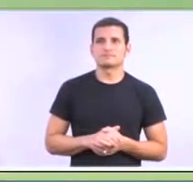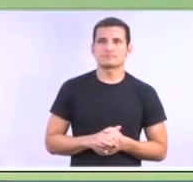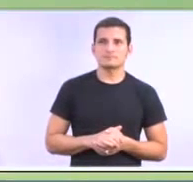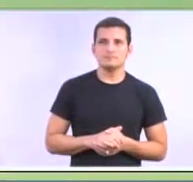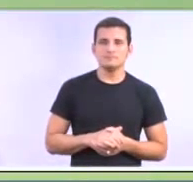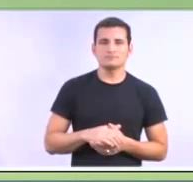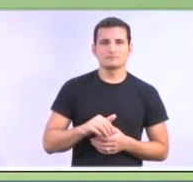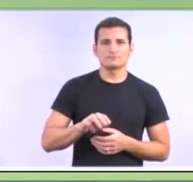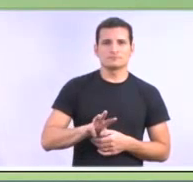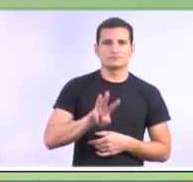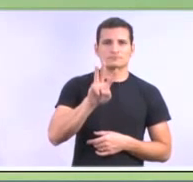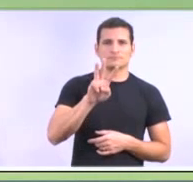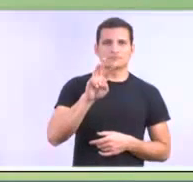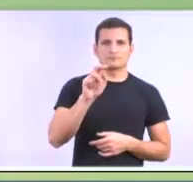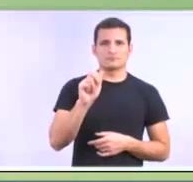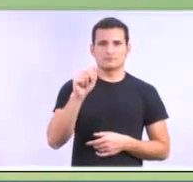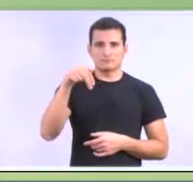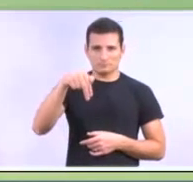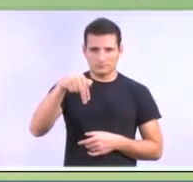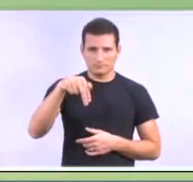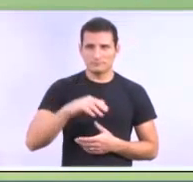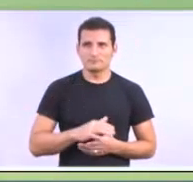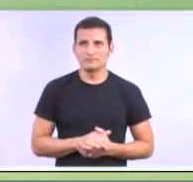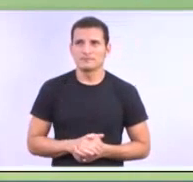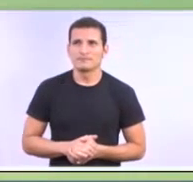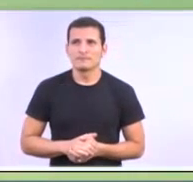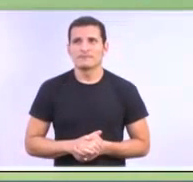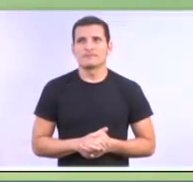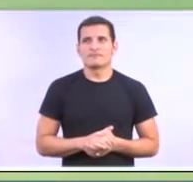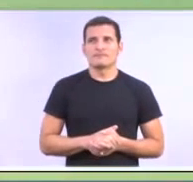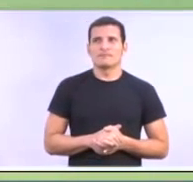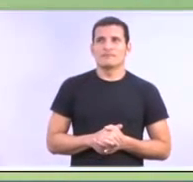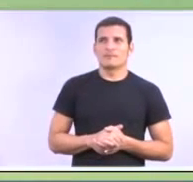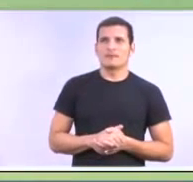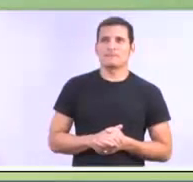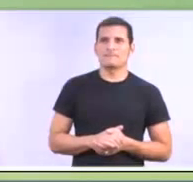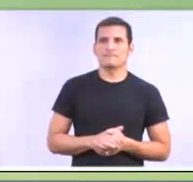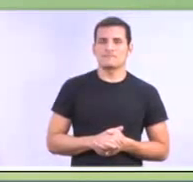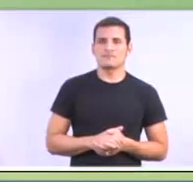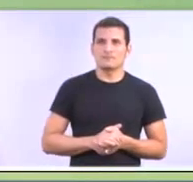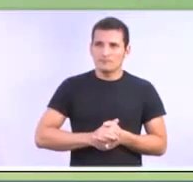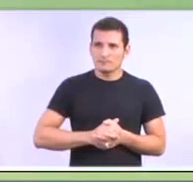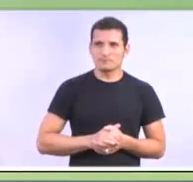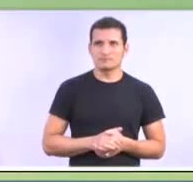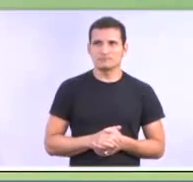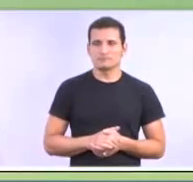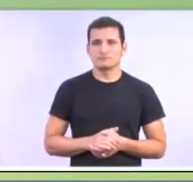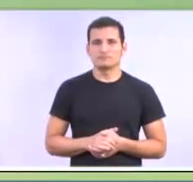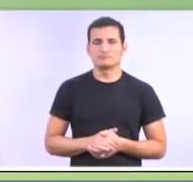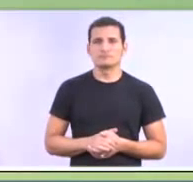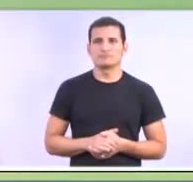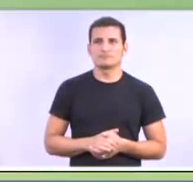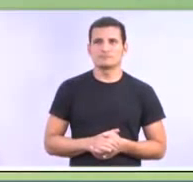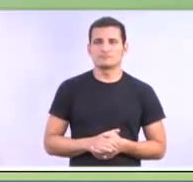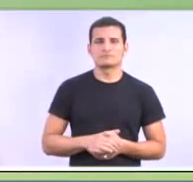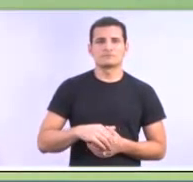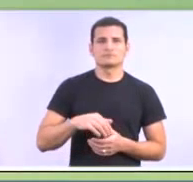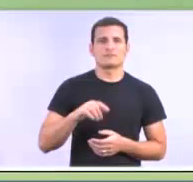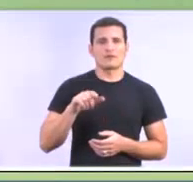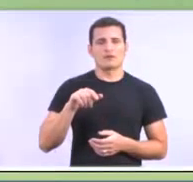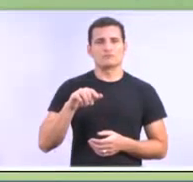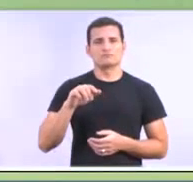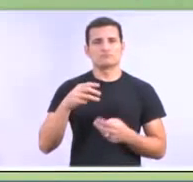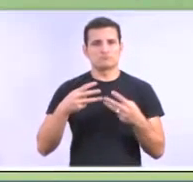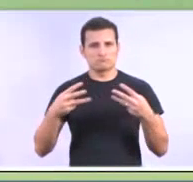da WAN, da rede de longa distância. As redes são redes que conectam LANs em